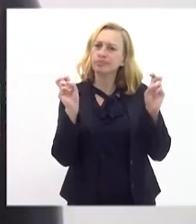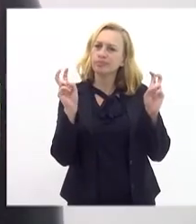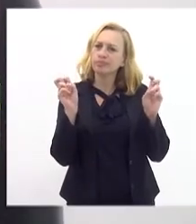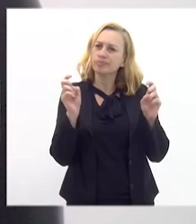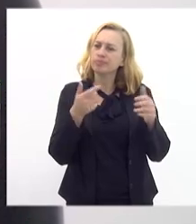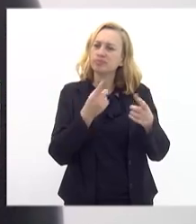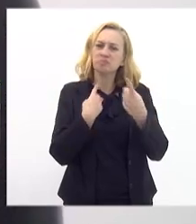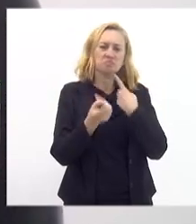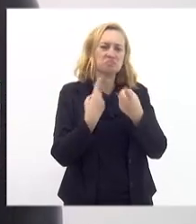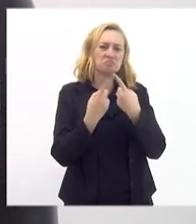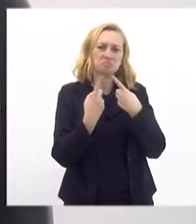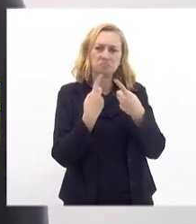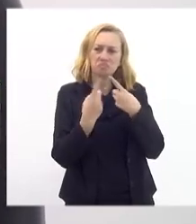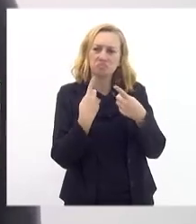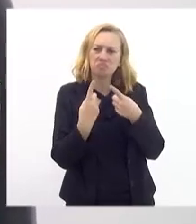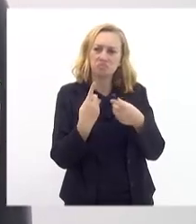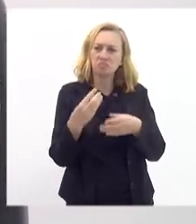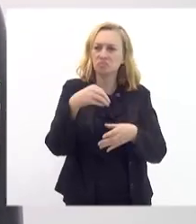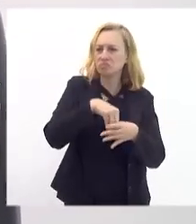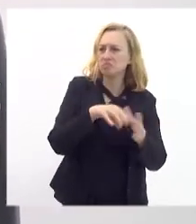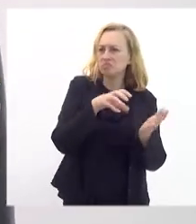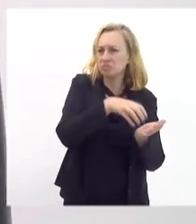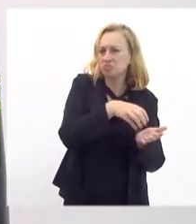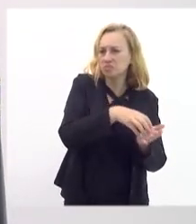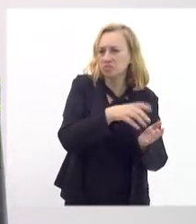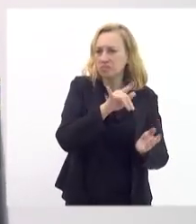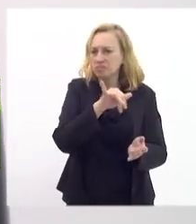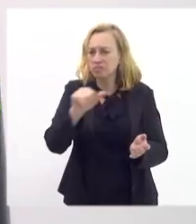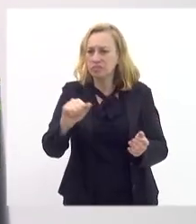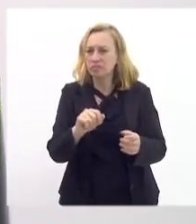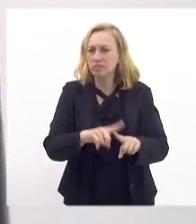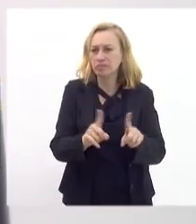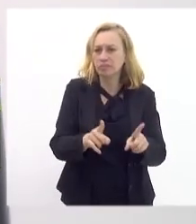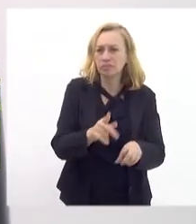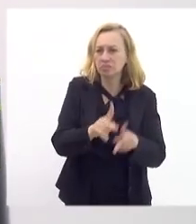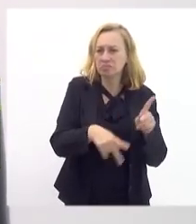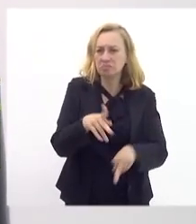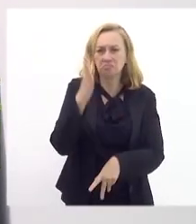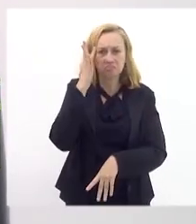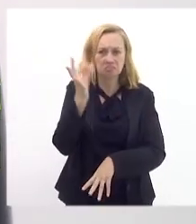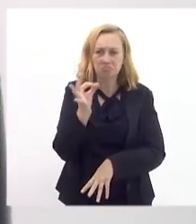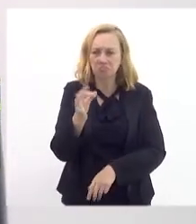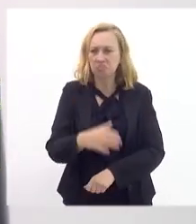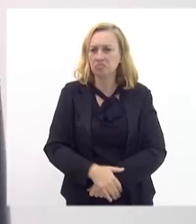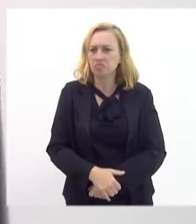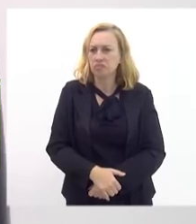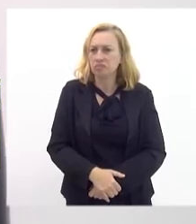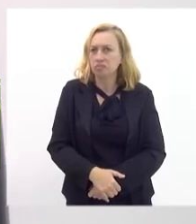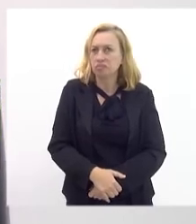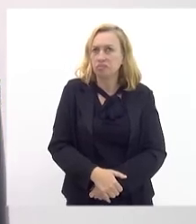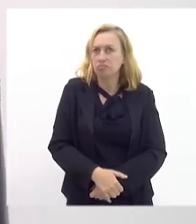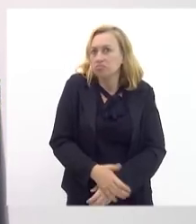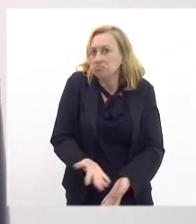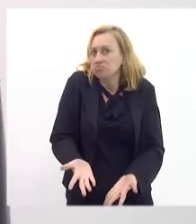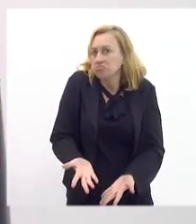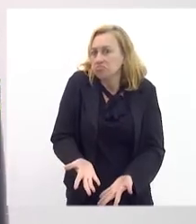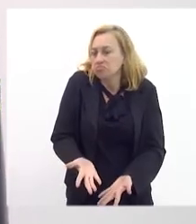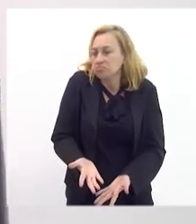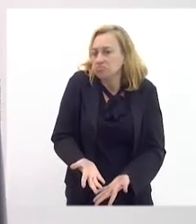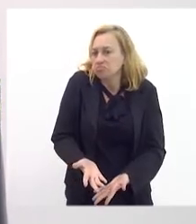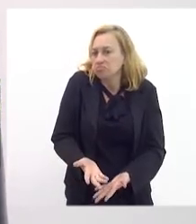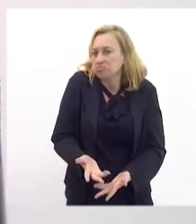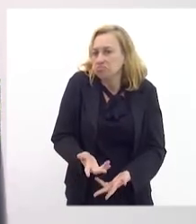estão sendo discutidas dentro do órgão ambiental que aí né mas a população tem condições de nada não posso depois de nada eu